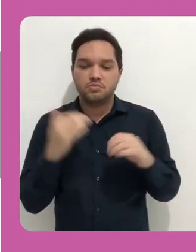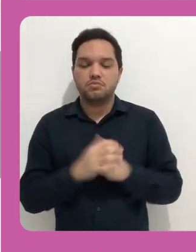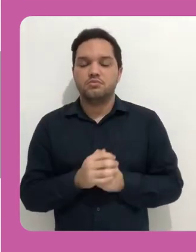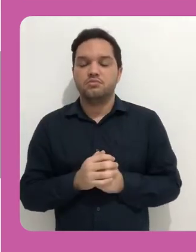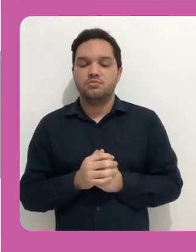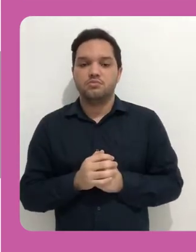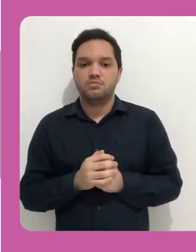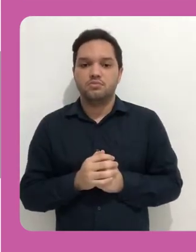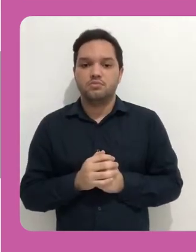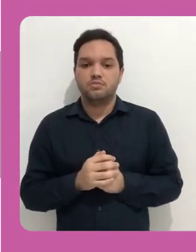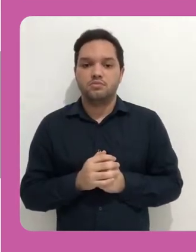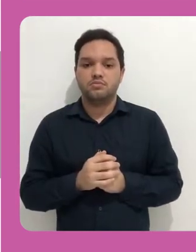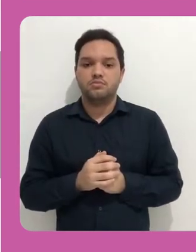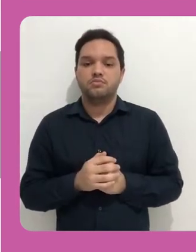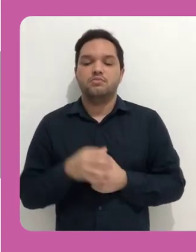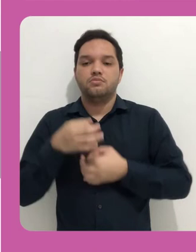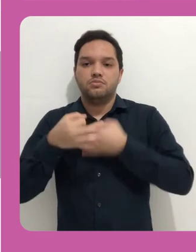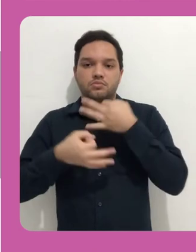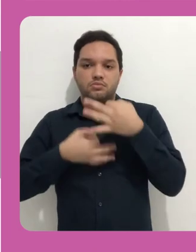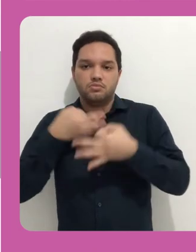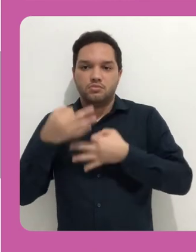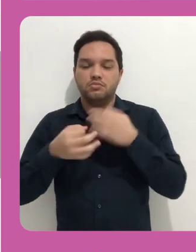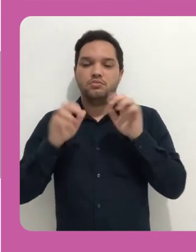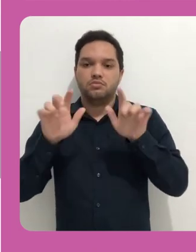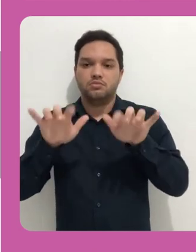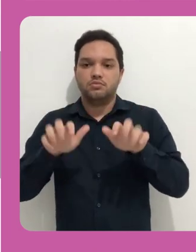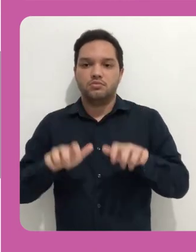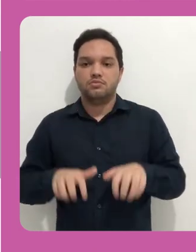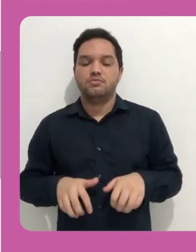Então, meus comentários.